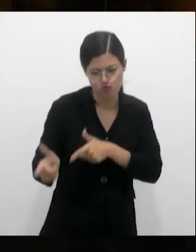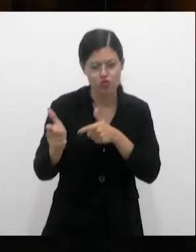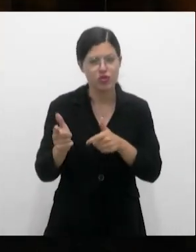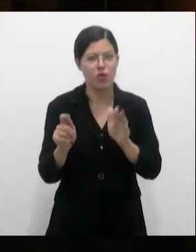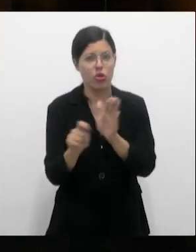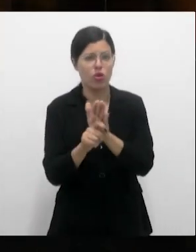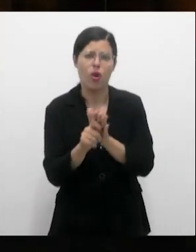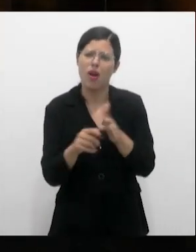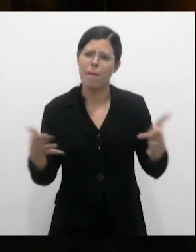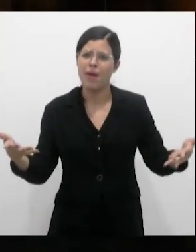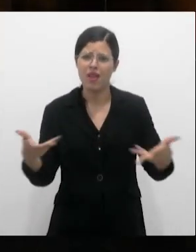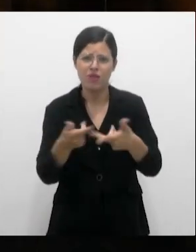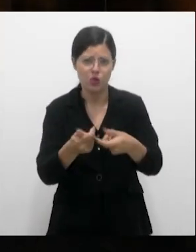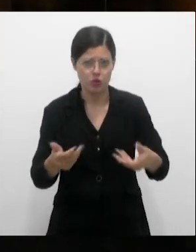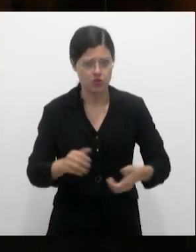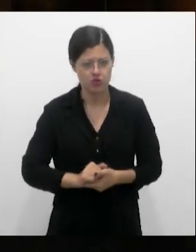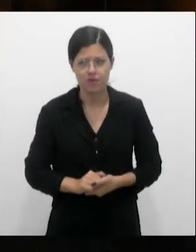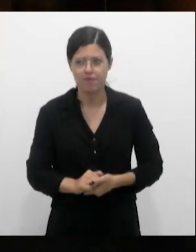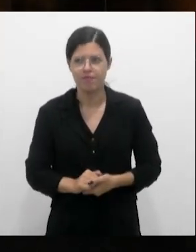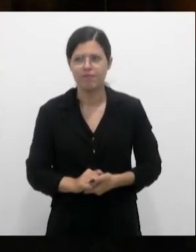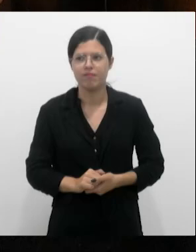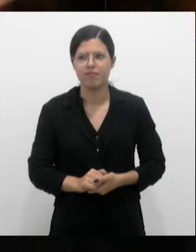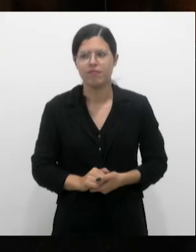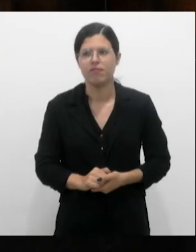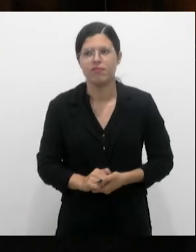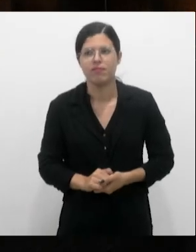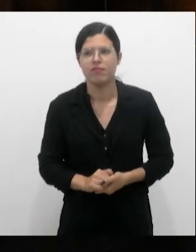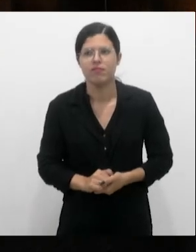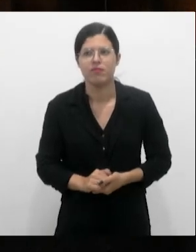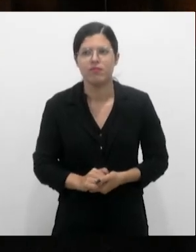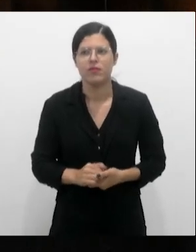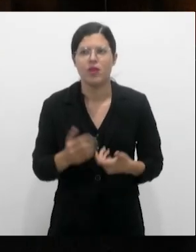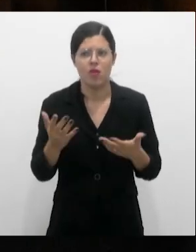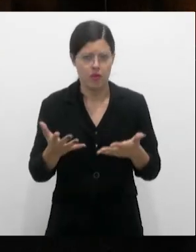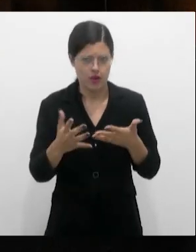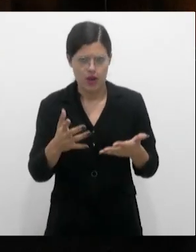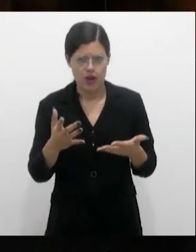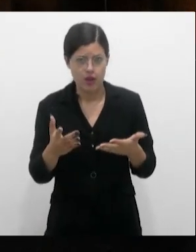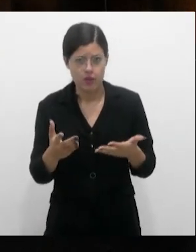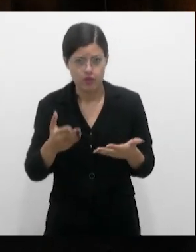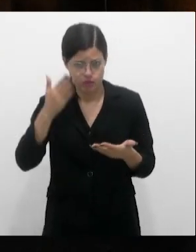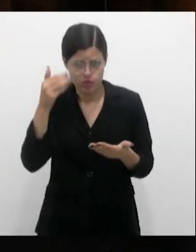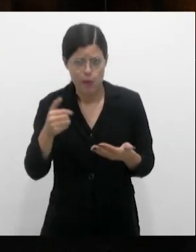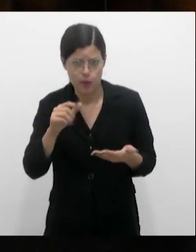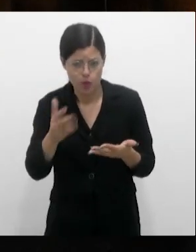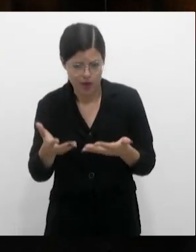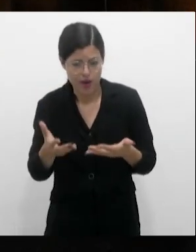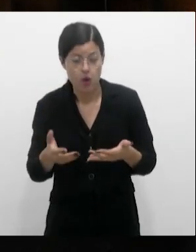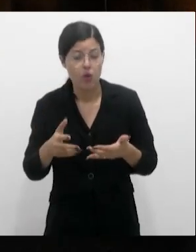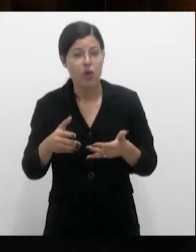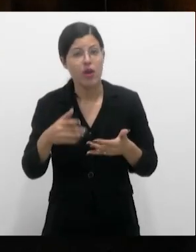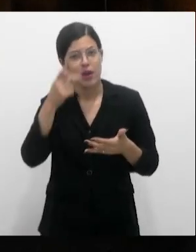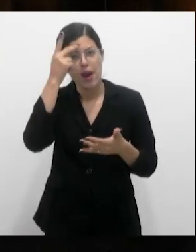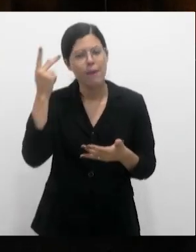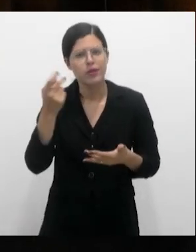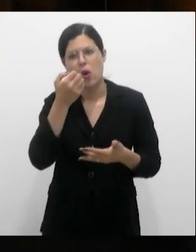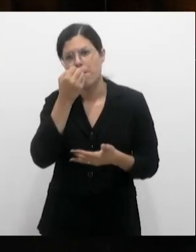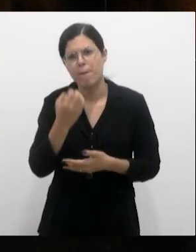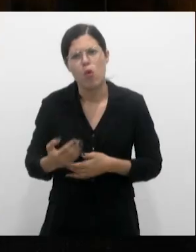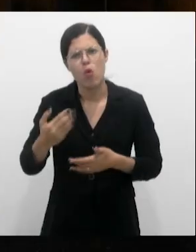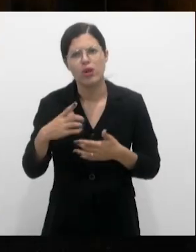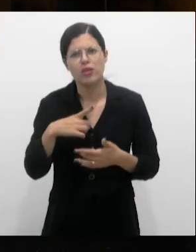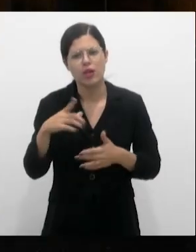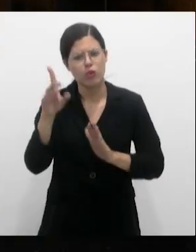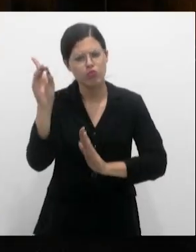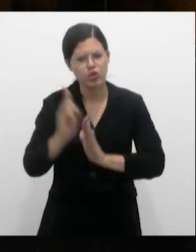é maravilhoso. O que eu quero com isso? O que eu quero é que o cidadão de bem possa ter o direito de ir e